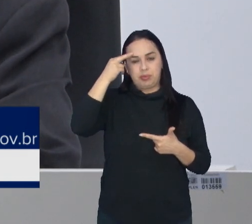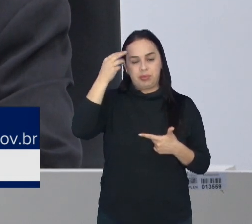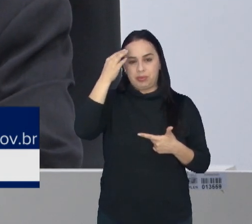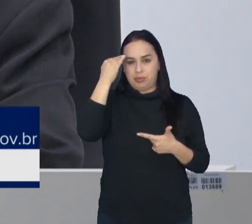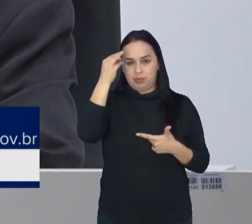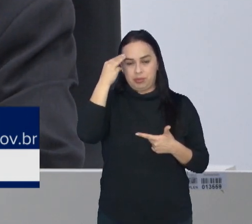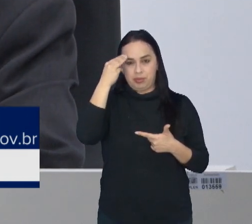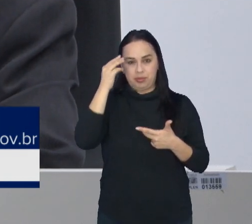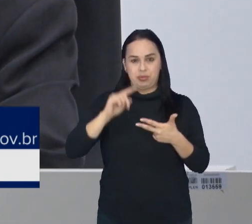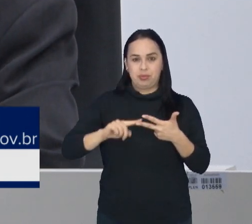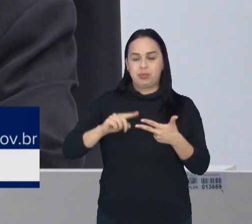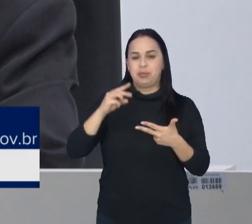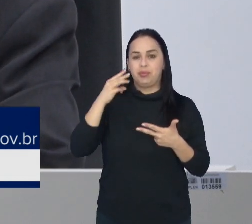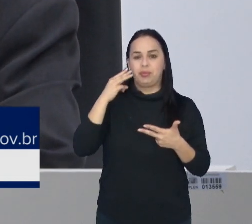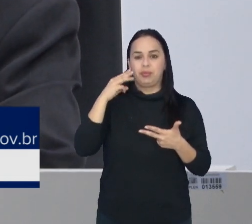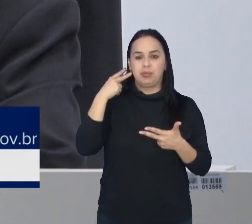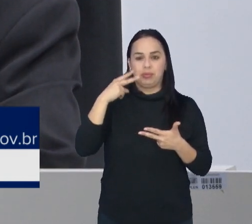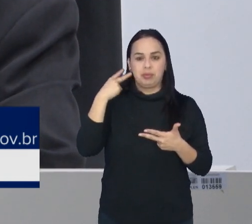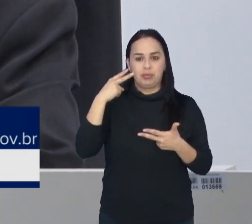vereador